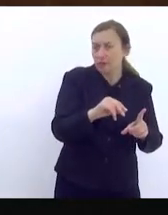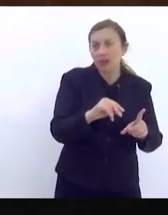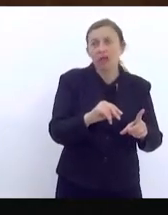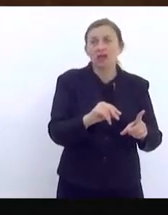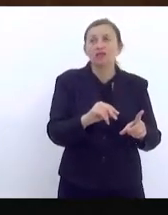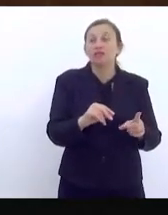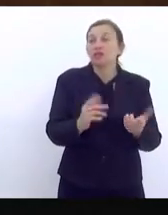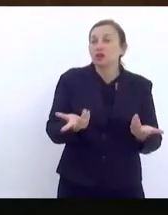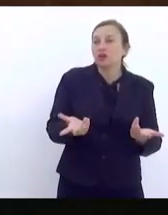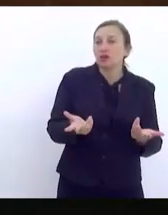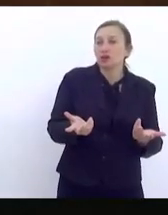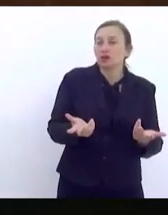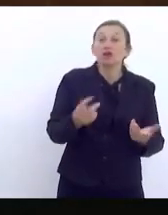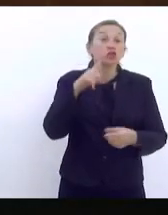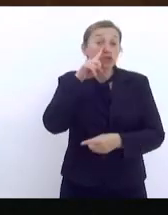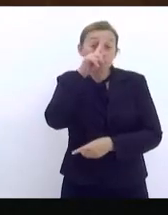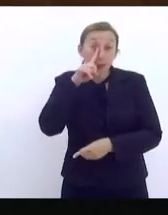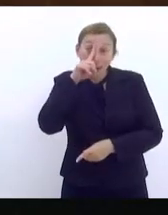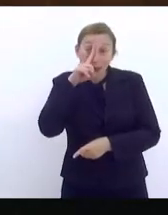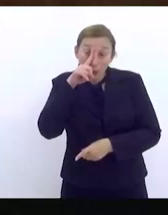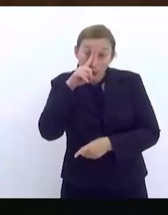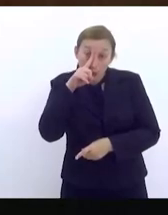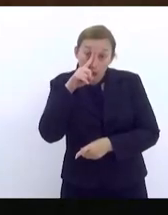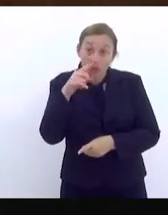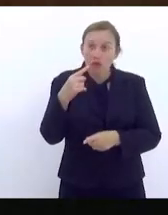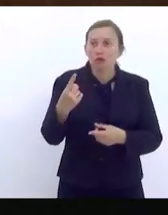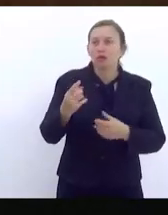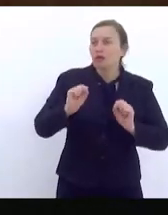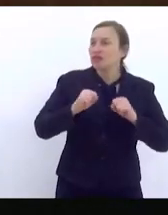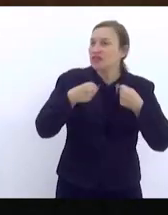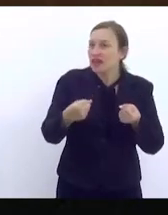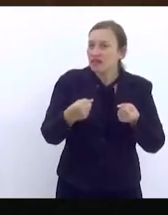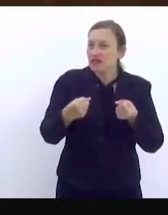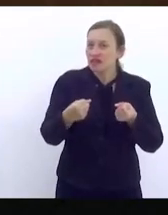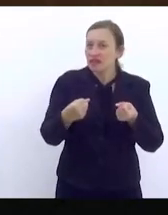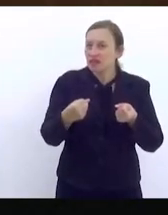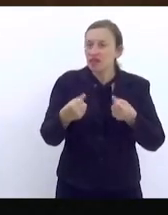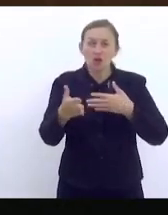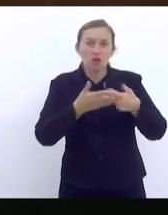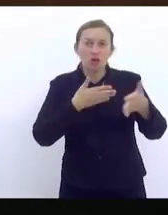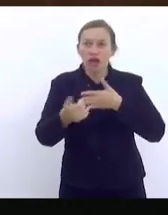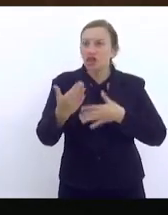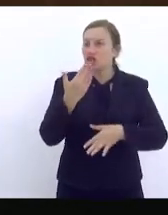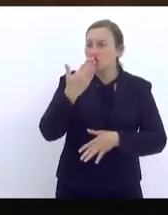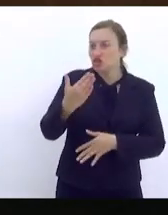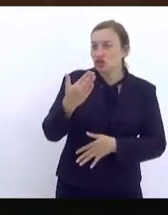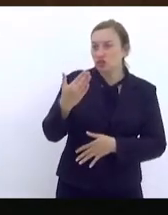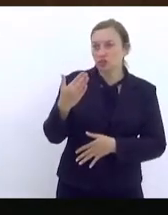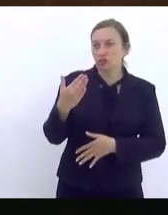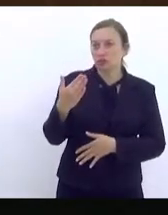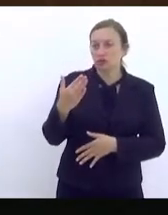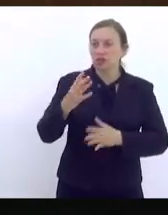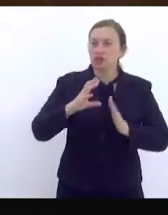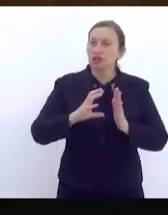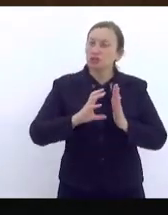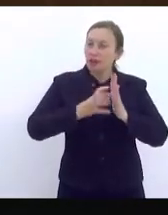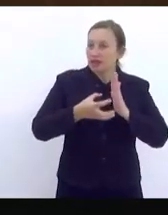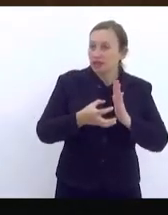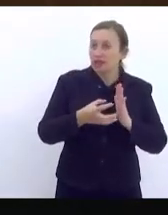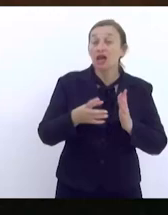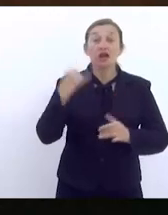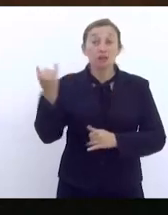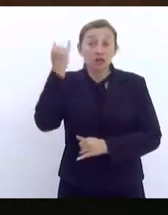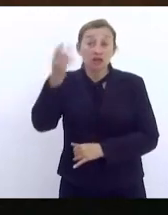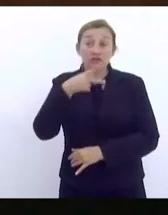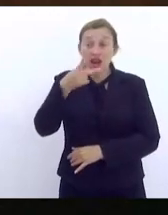colocada numa situação de risco e de Perigo por defender a bandeira que seja né é importante dizer senhora presidente